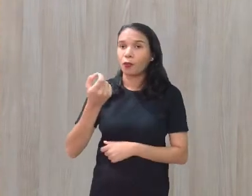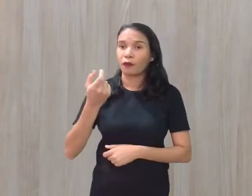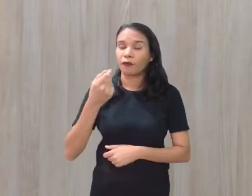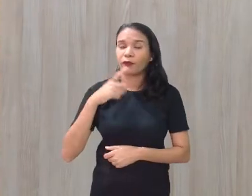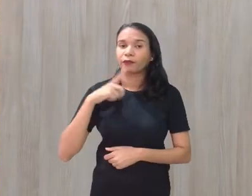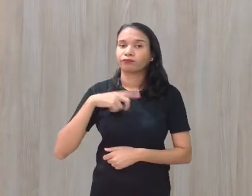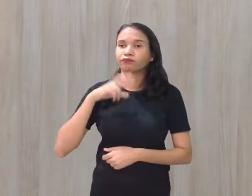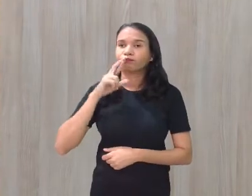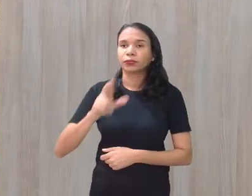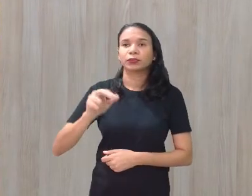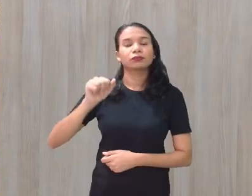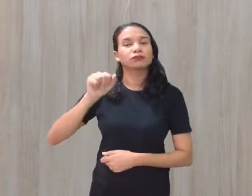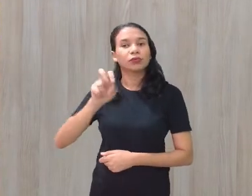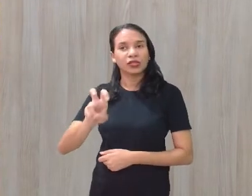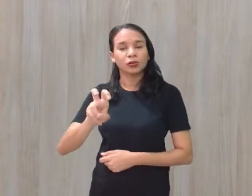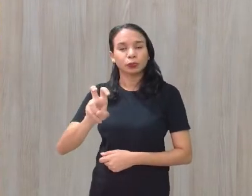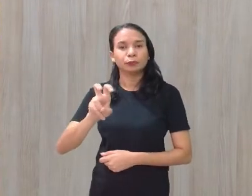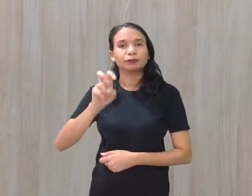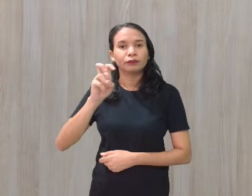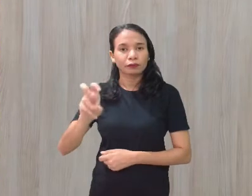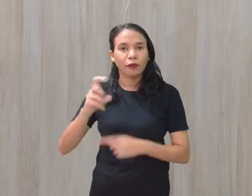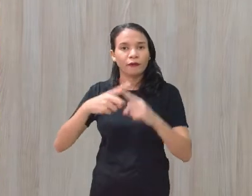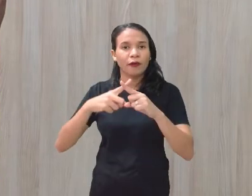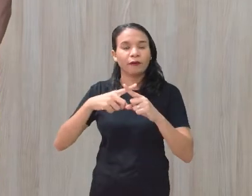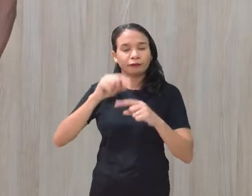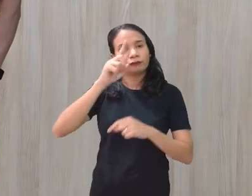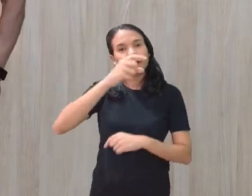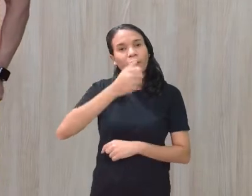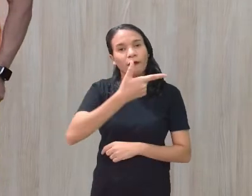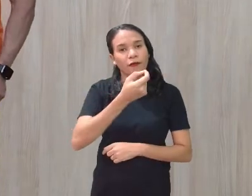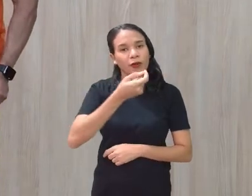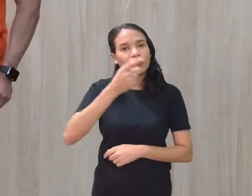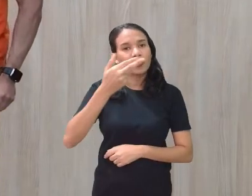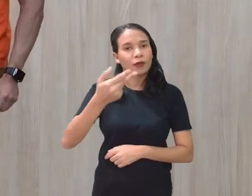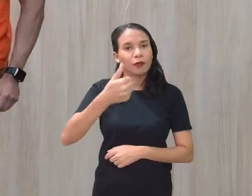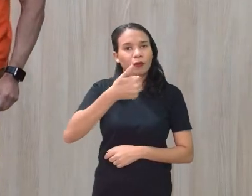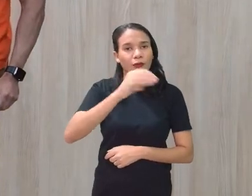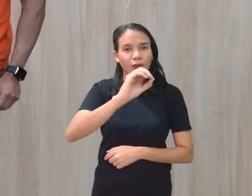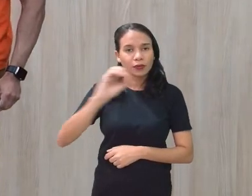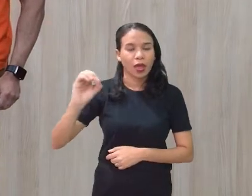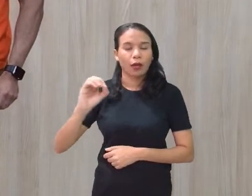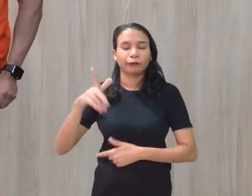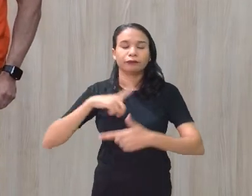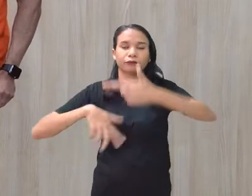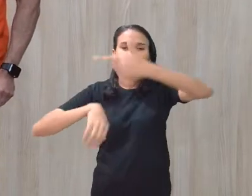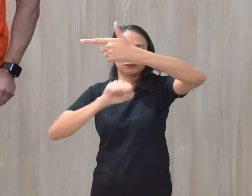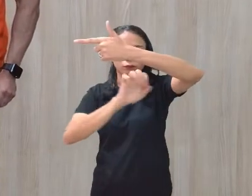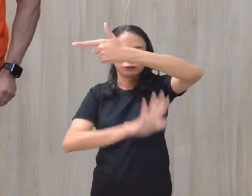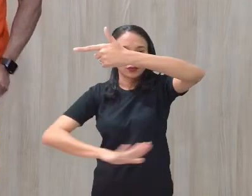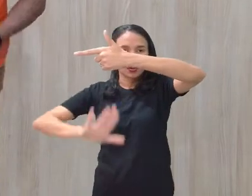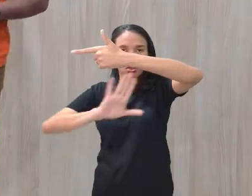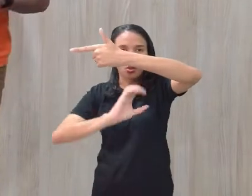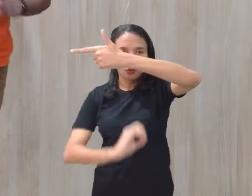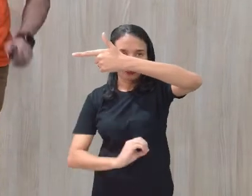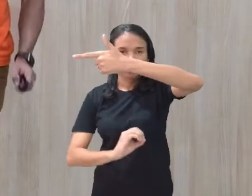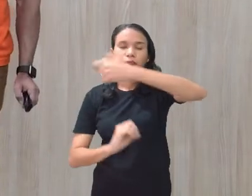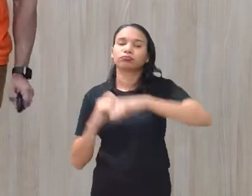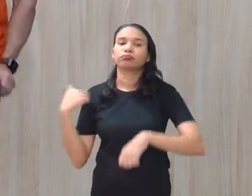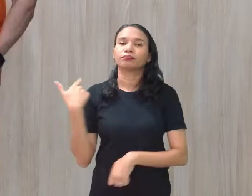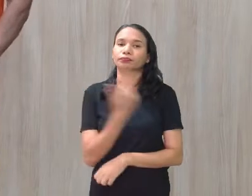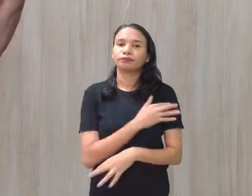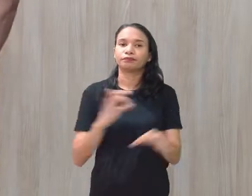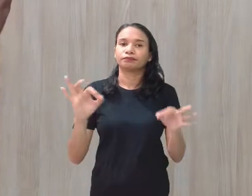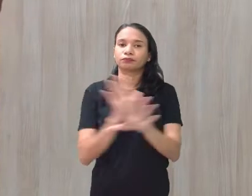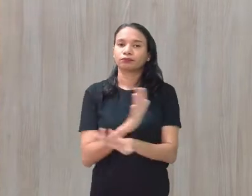a 5. 5 vezes 20 é igual a 100. E 100 menos 100 é igual a 0. Terminamos aí